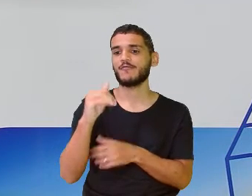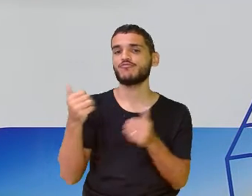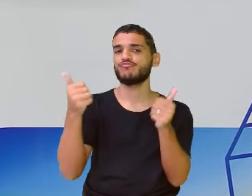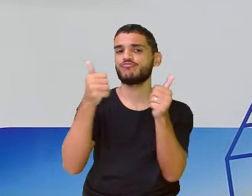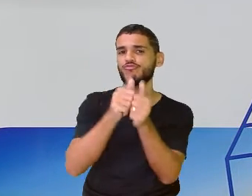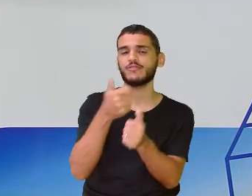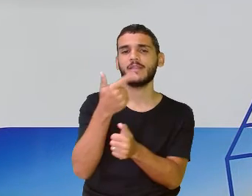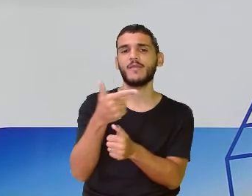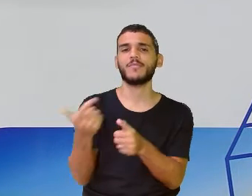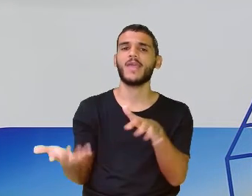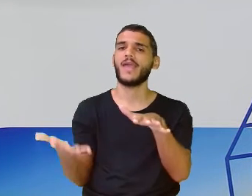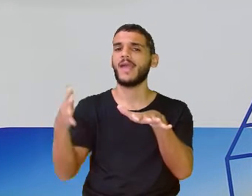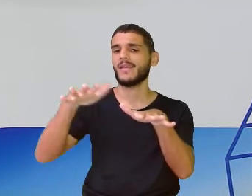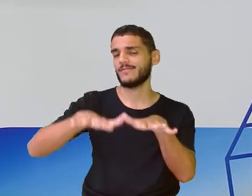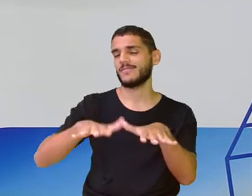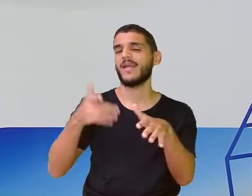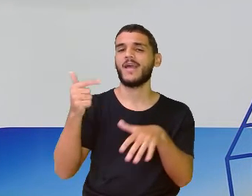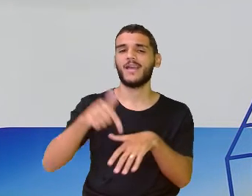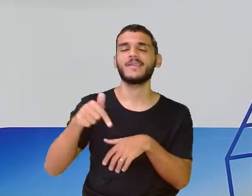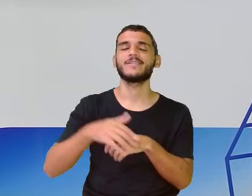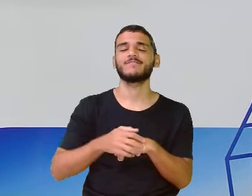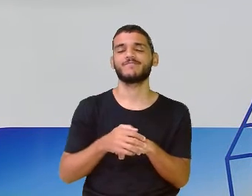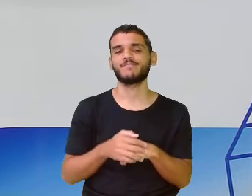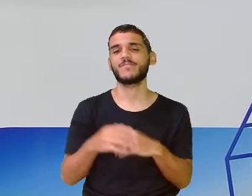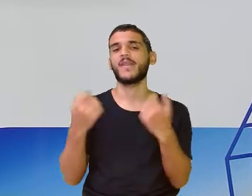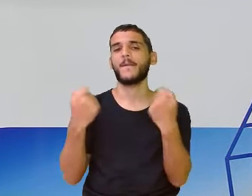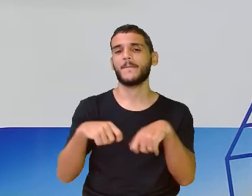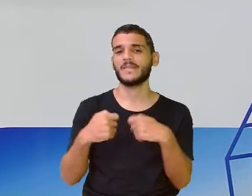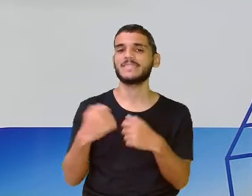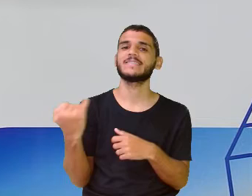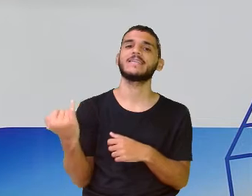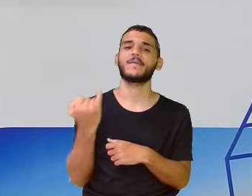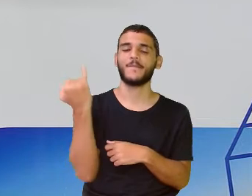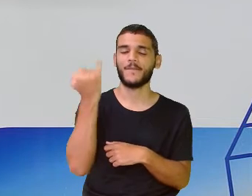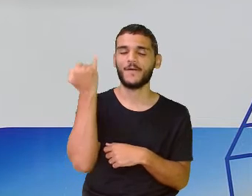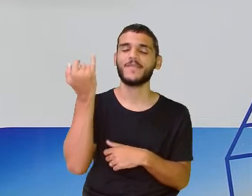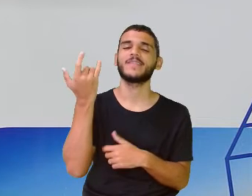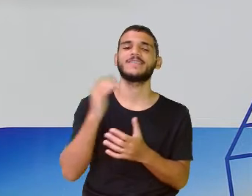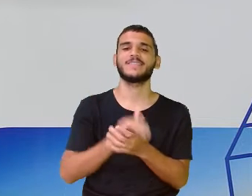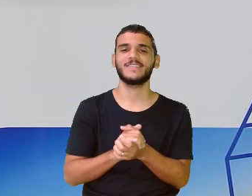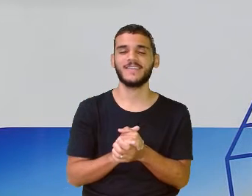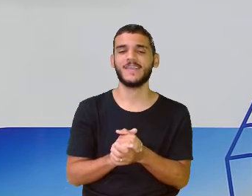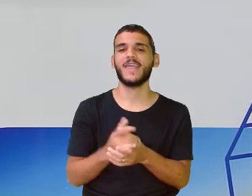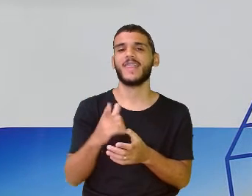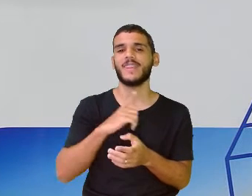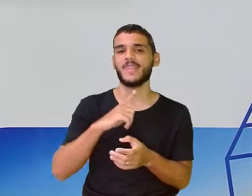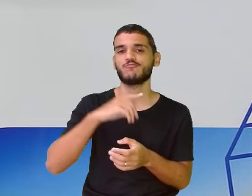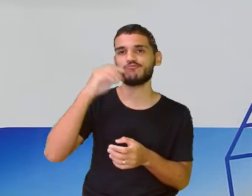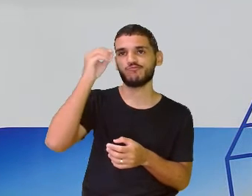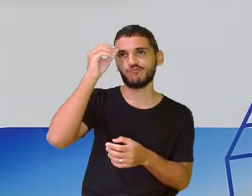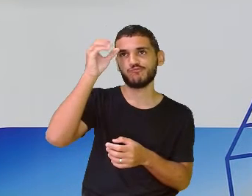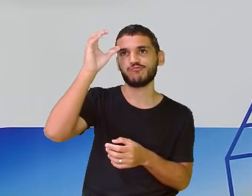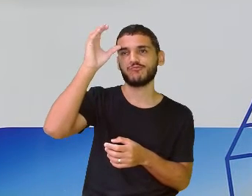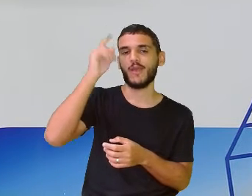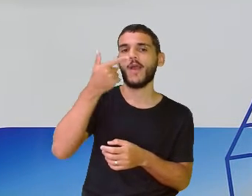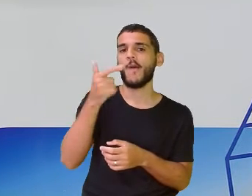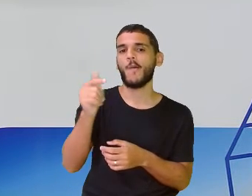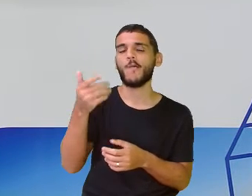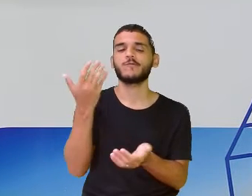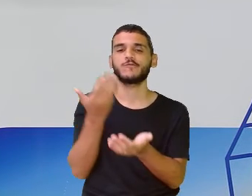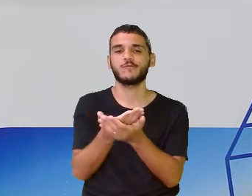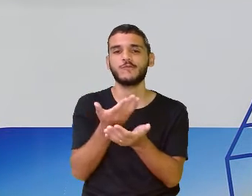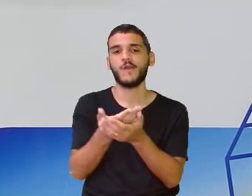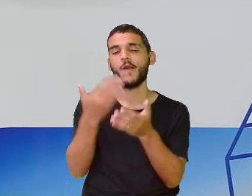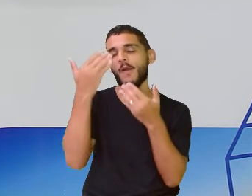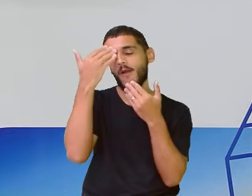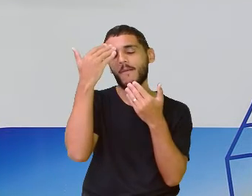alcance tão grande como tem. É um trabalho muito importante que leva também o conhecimento a inúmeros estudantes. Então, muito